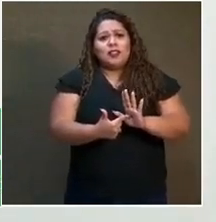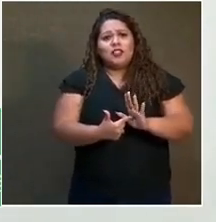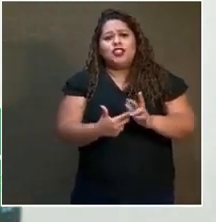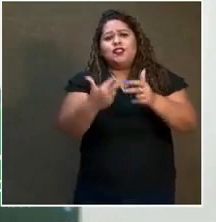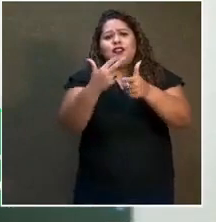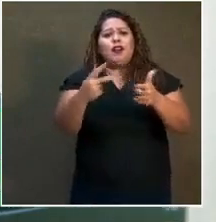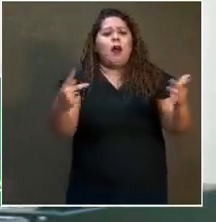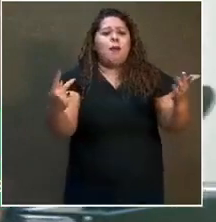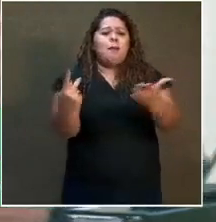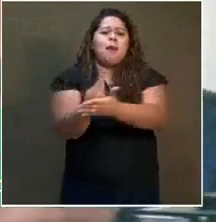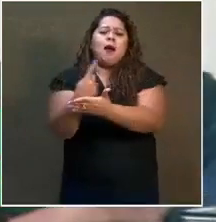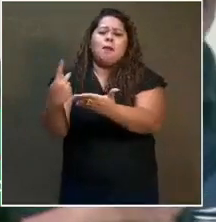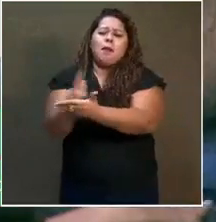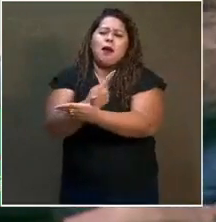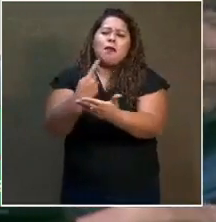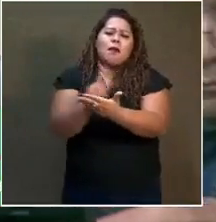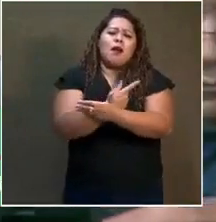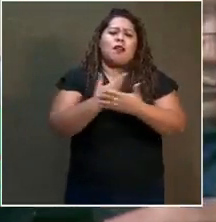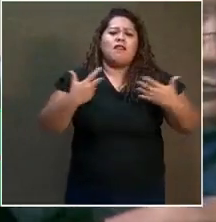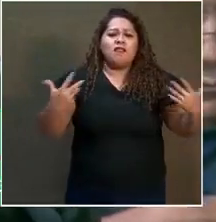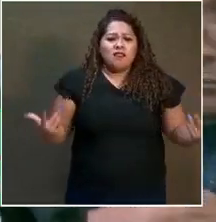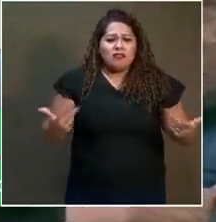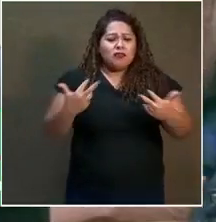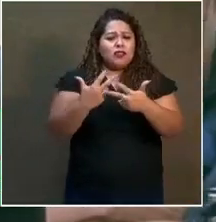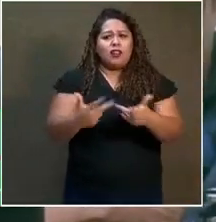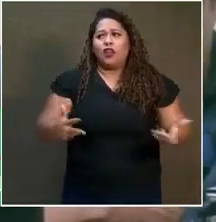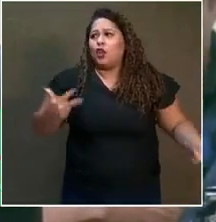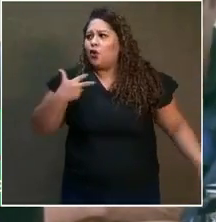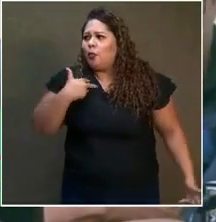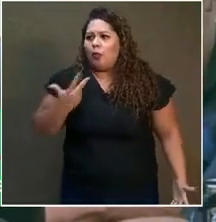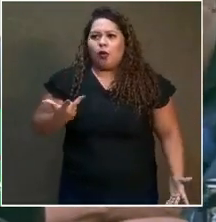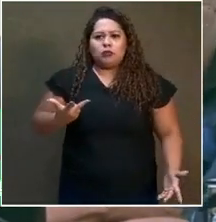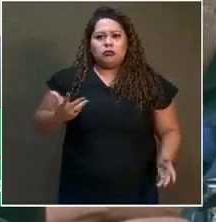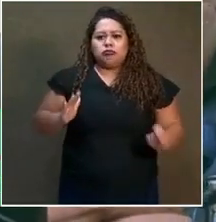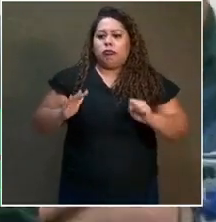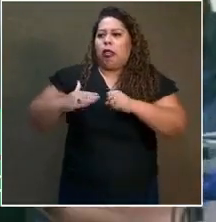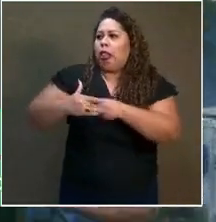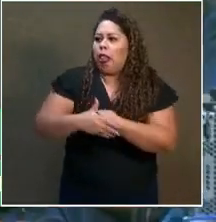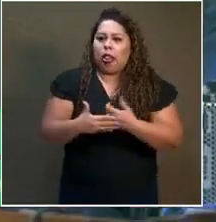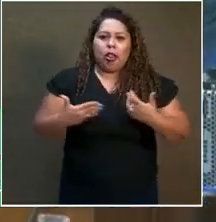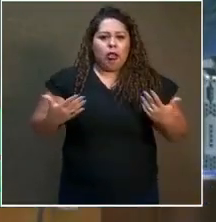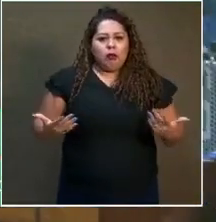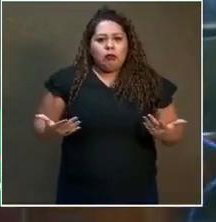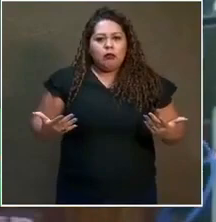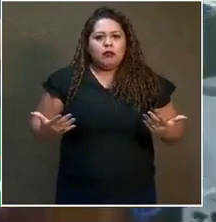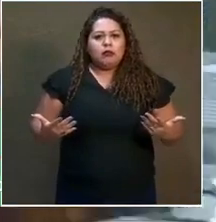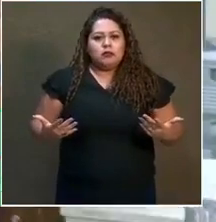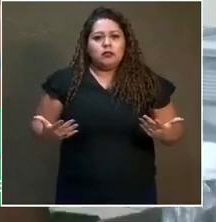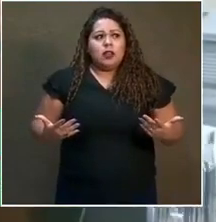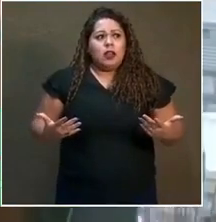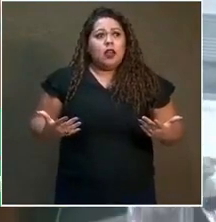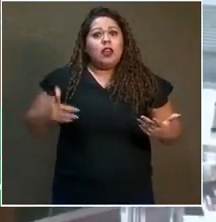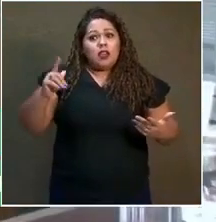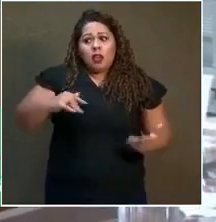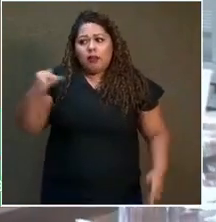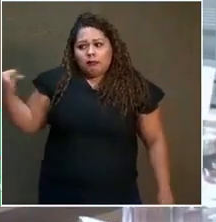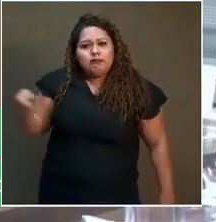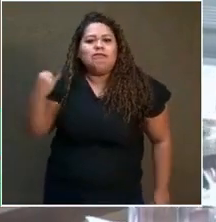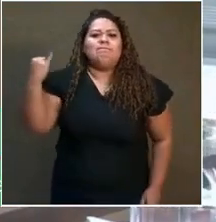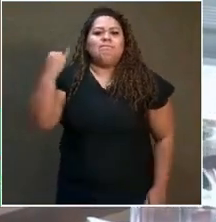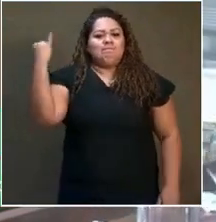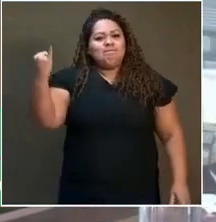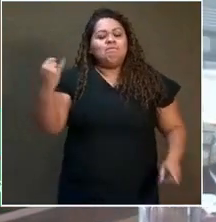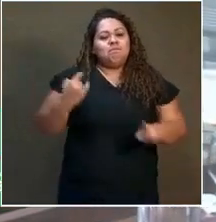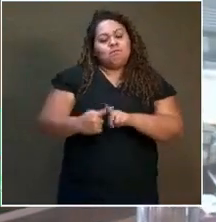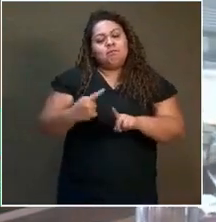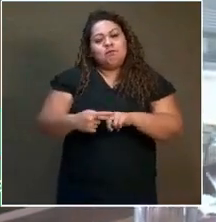ocorreram. Eu não tenho como. Eu não posso omitir uma situação altamente relevante.